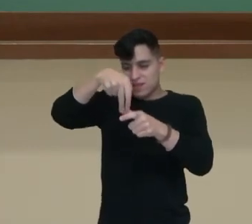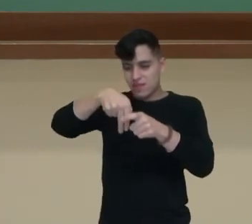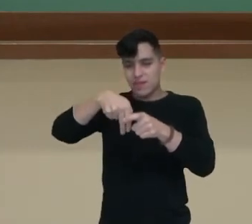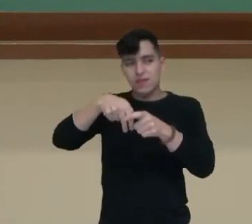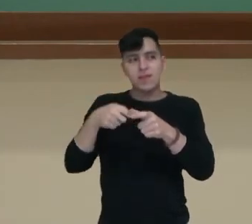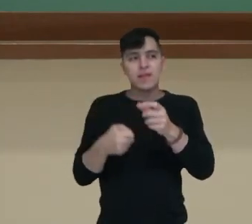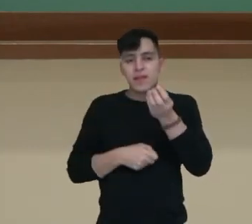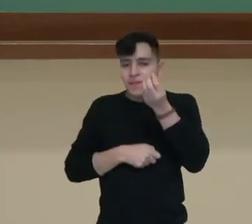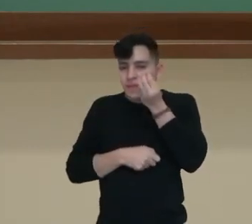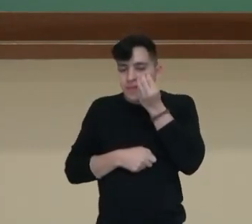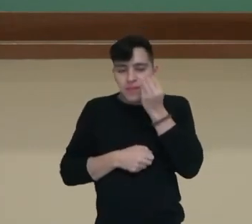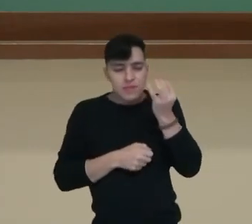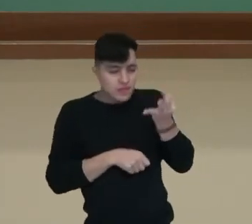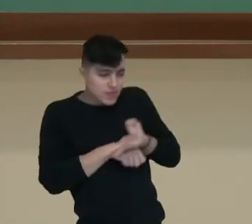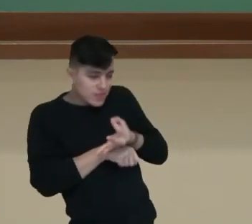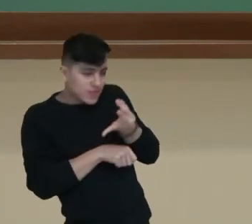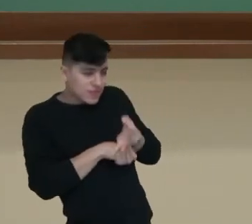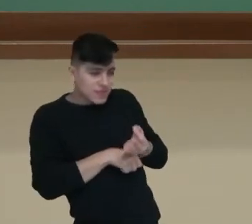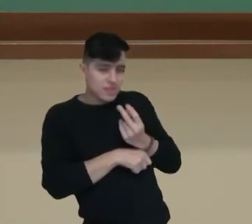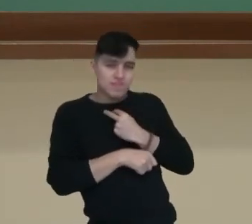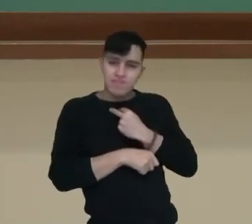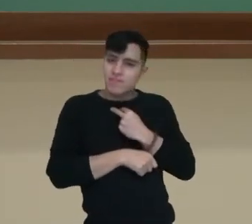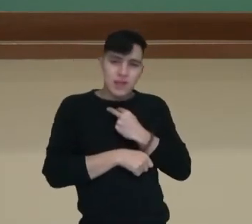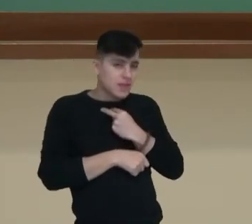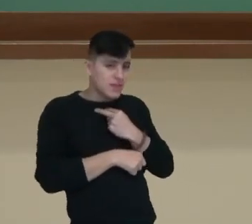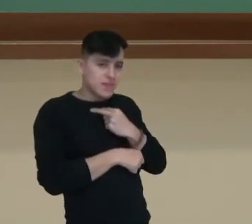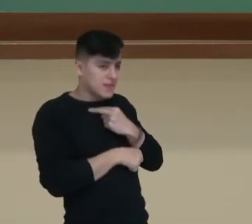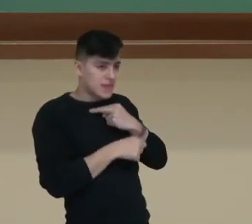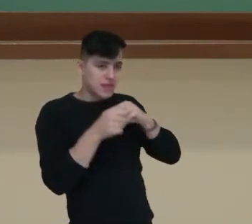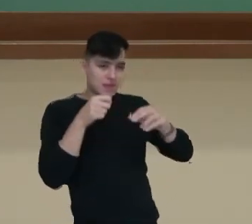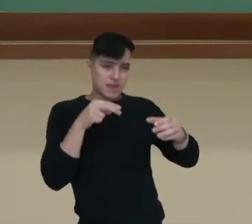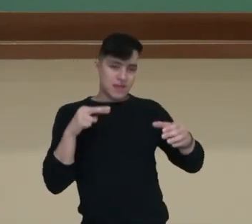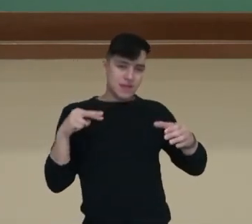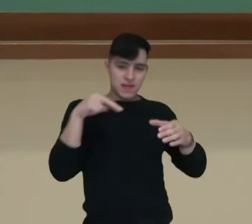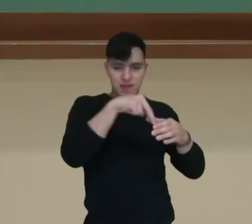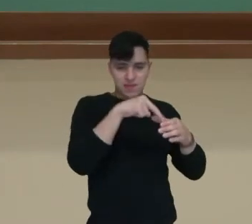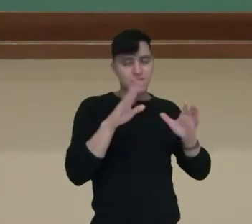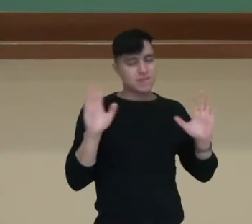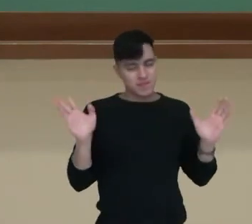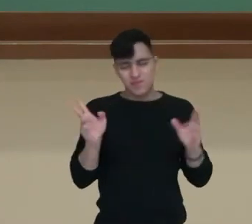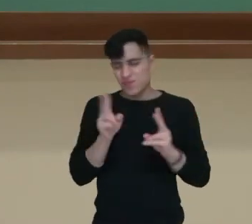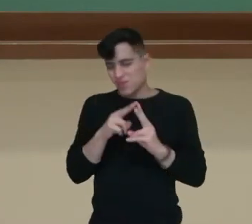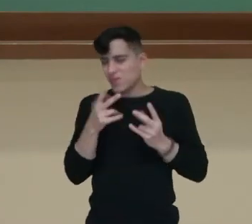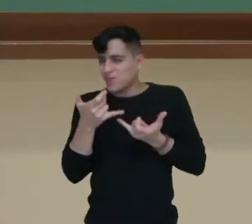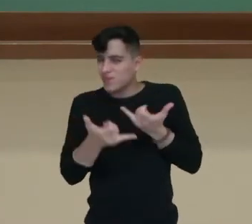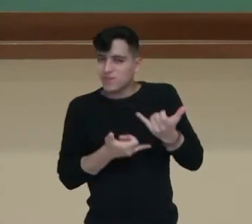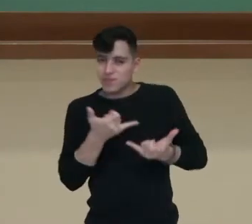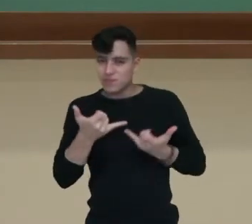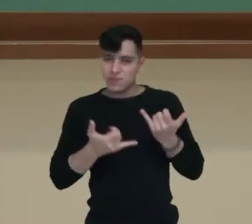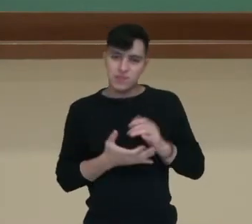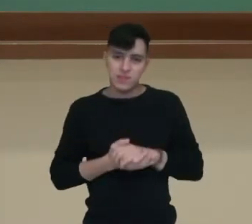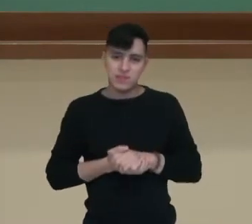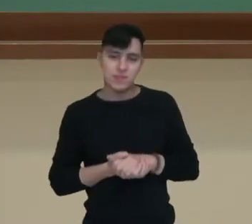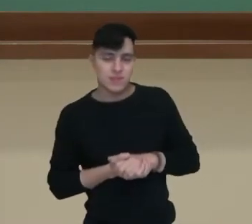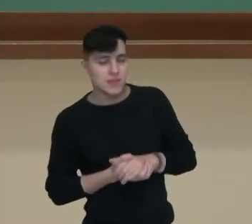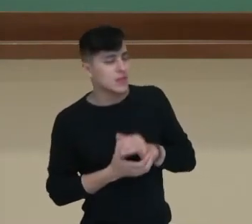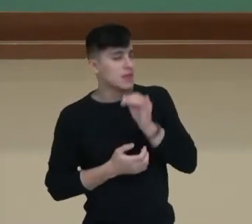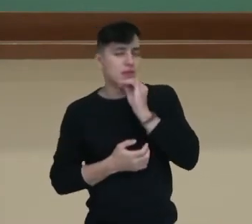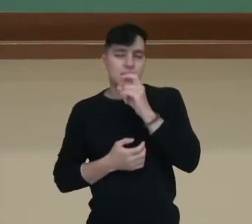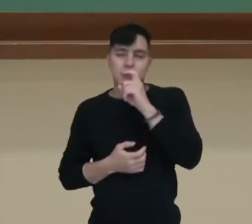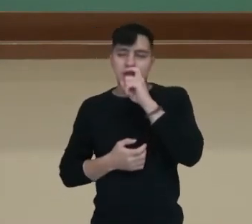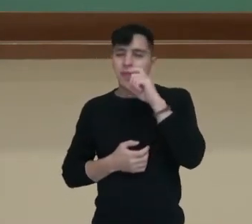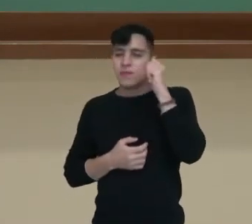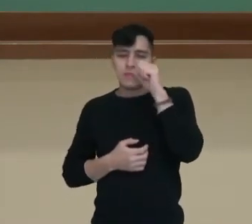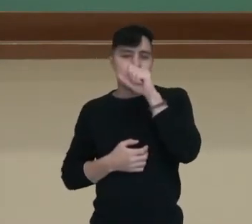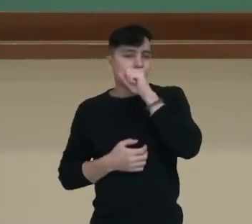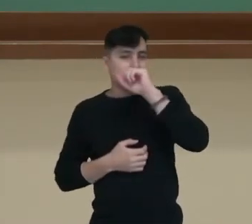pessoa tem que fazer ali, né, força para não poder entrar no bambolê. Então, você vai ter a pessoa dentro do bambolê, quem você vai convidar, o pai, a mãe,